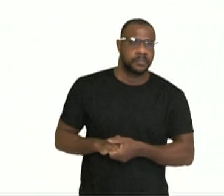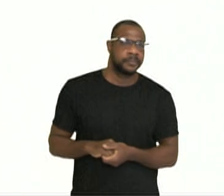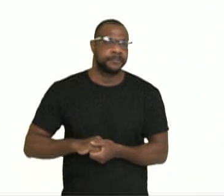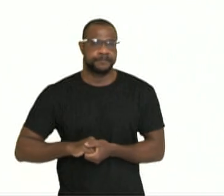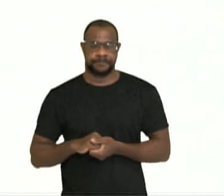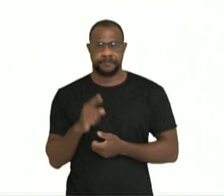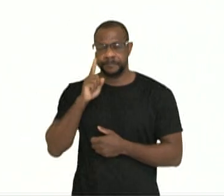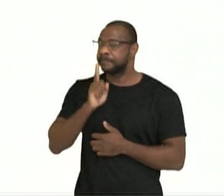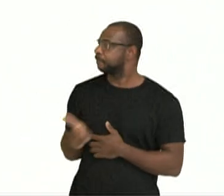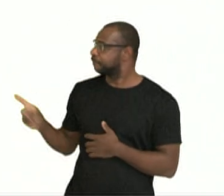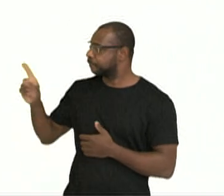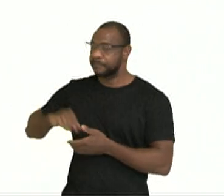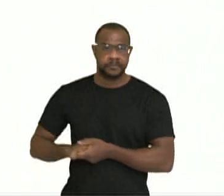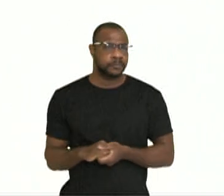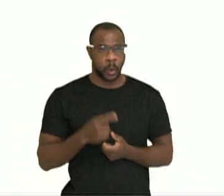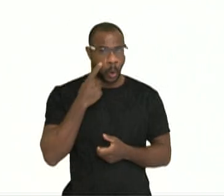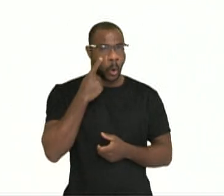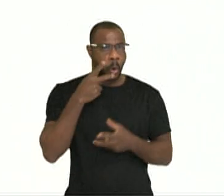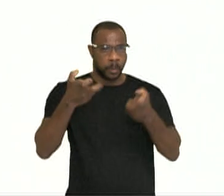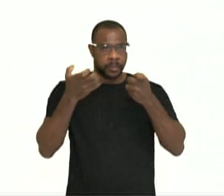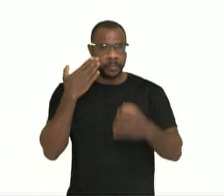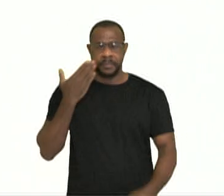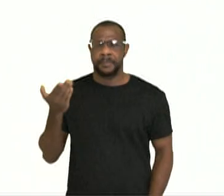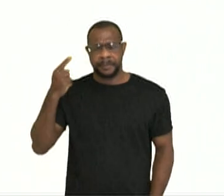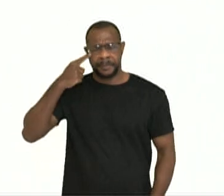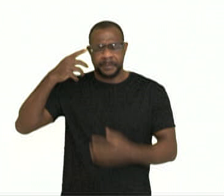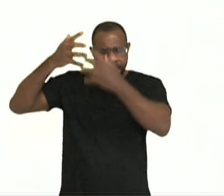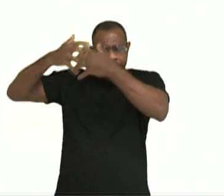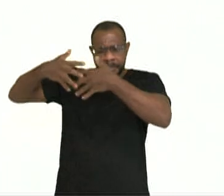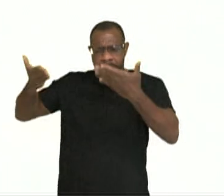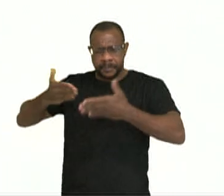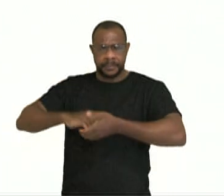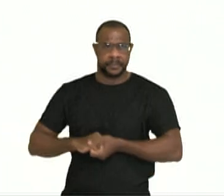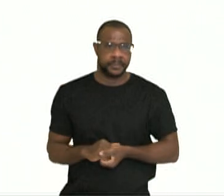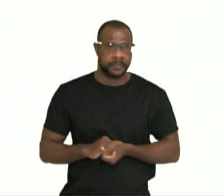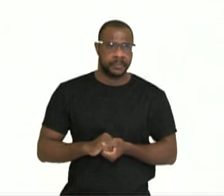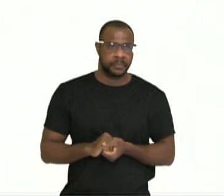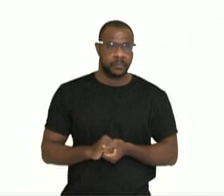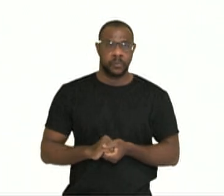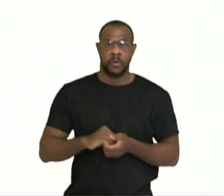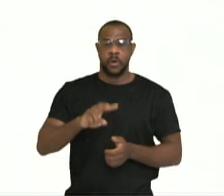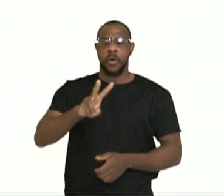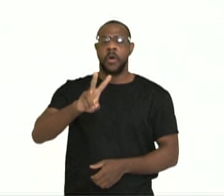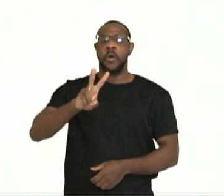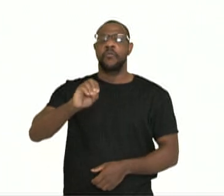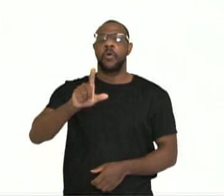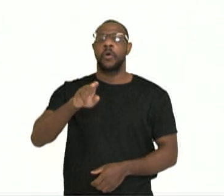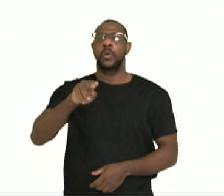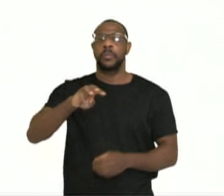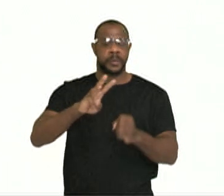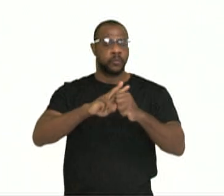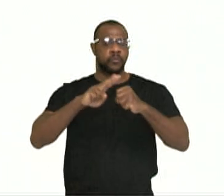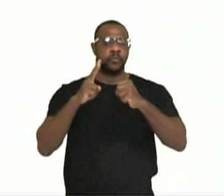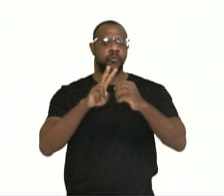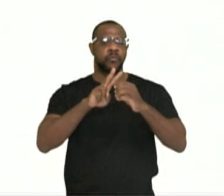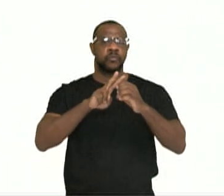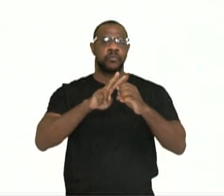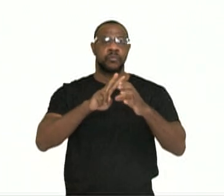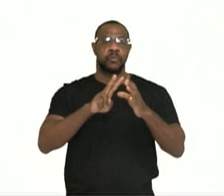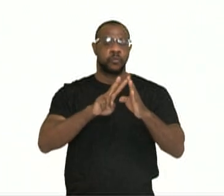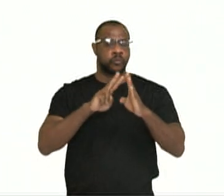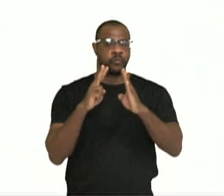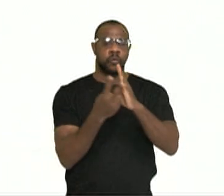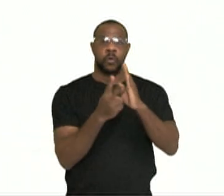hoje. Olha só, vamos pensar um pouquinho. Volume é o produto do comprimento pela largura e